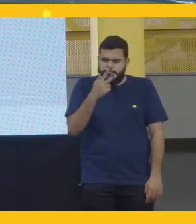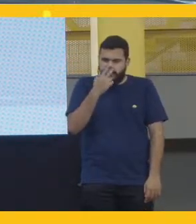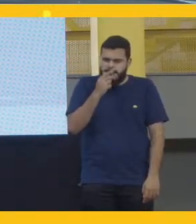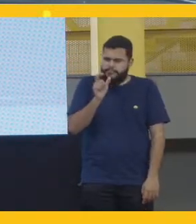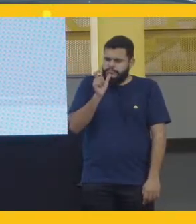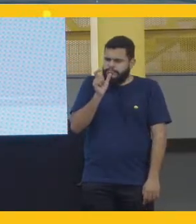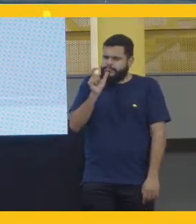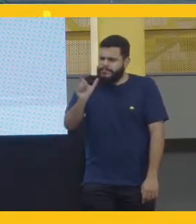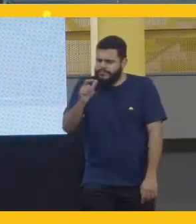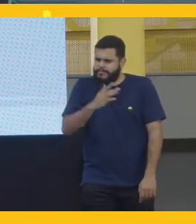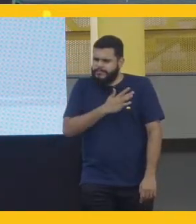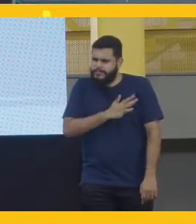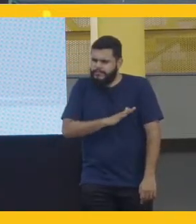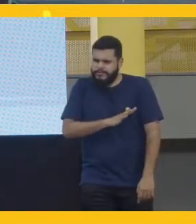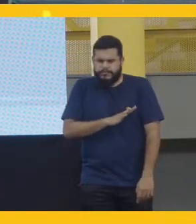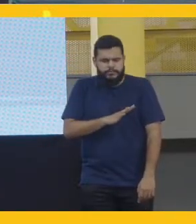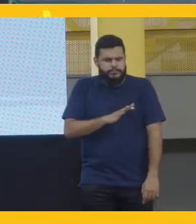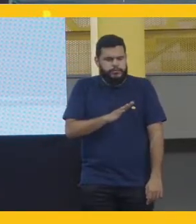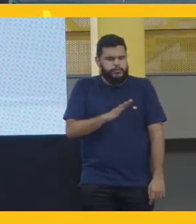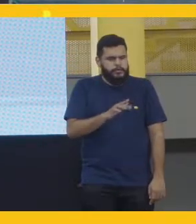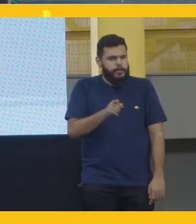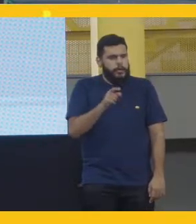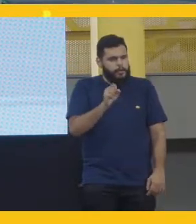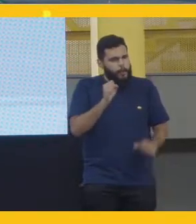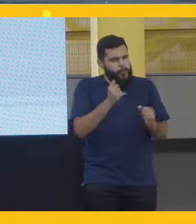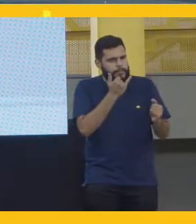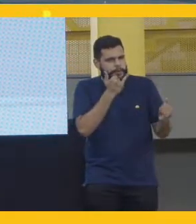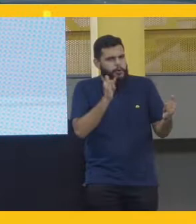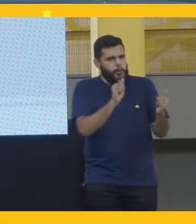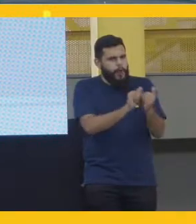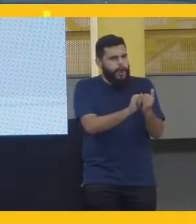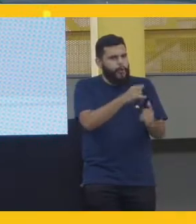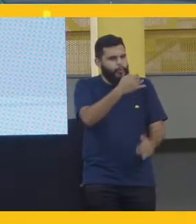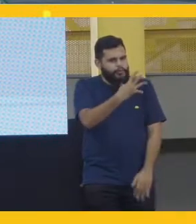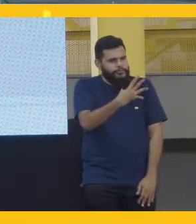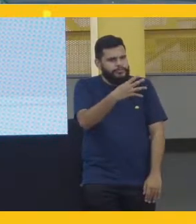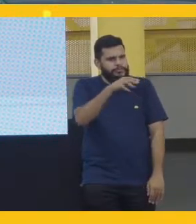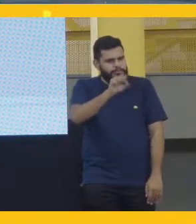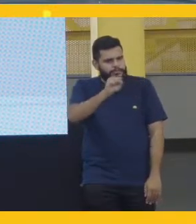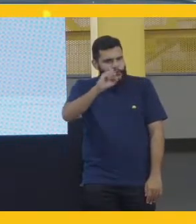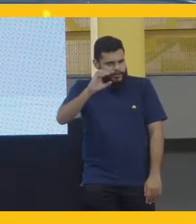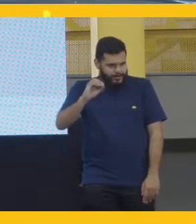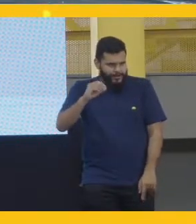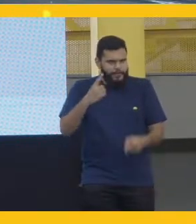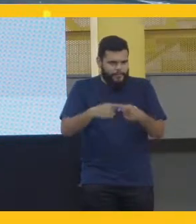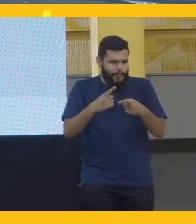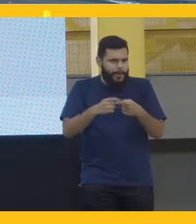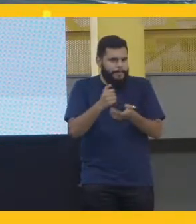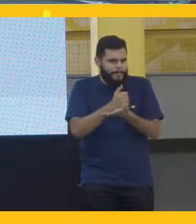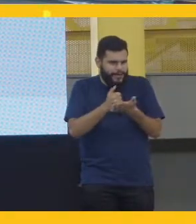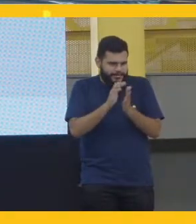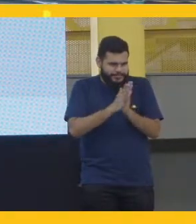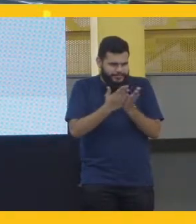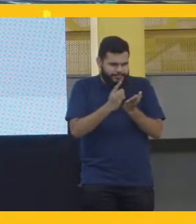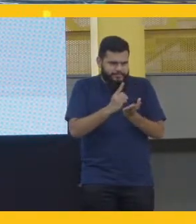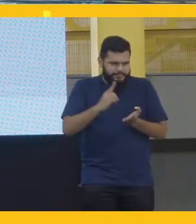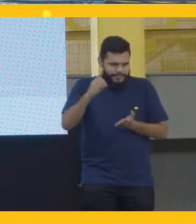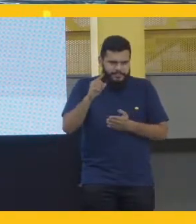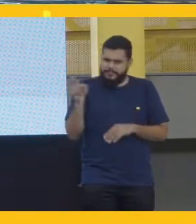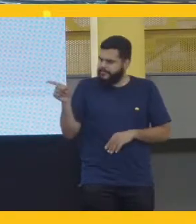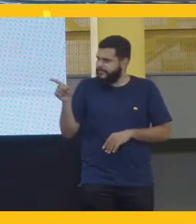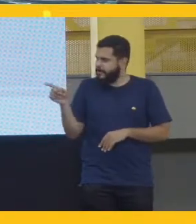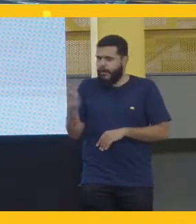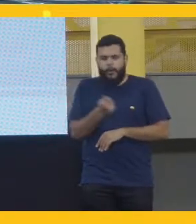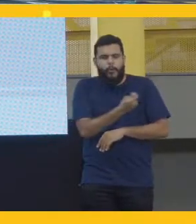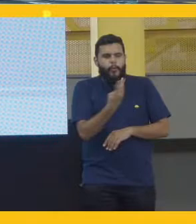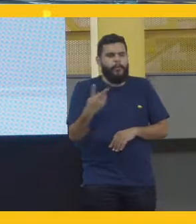489, você fala, só tem direito a mais uma, depois tem perdão, mas não. Vocês lembram dessa passagem que se perguntava para o Cristo, né?